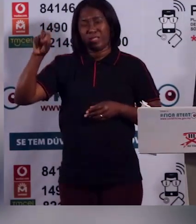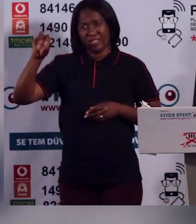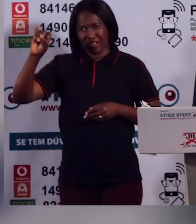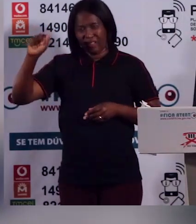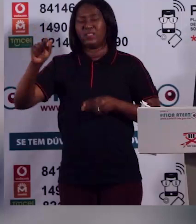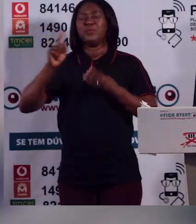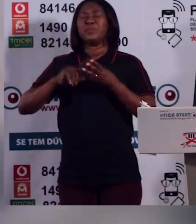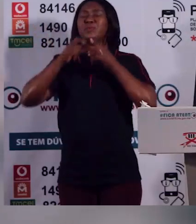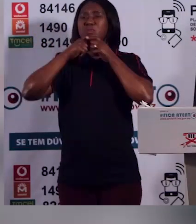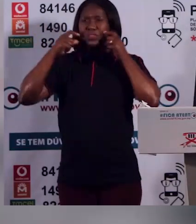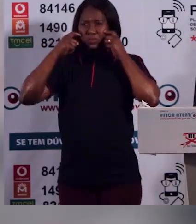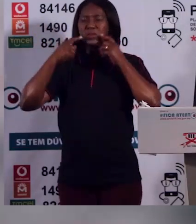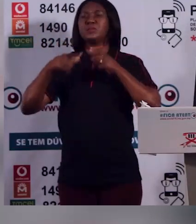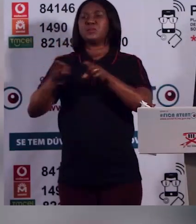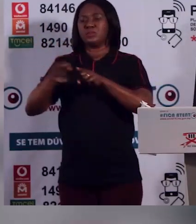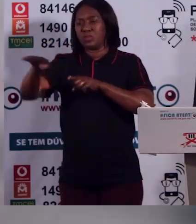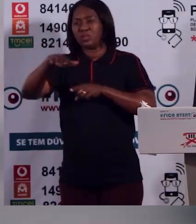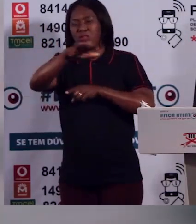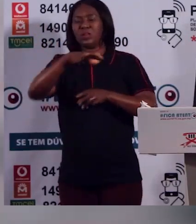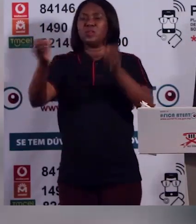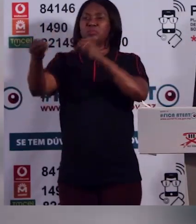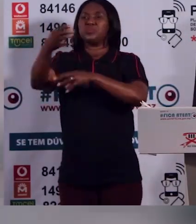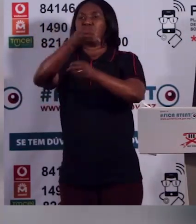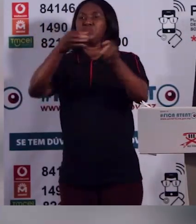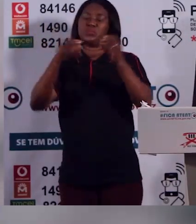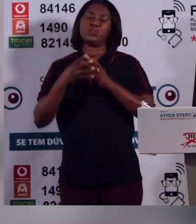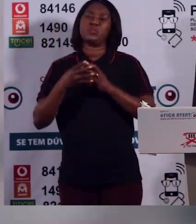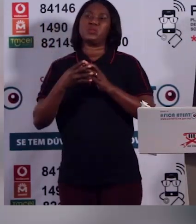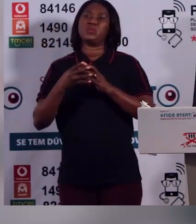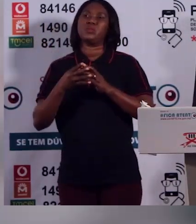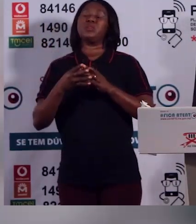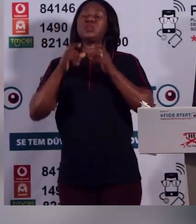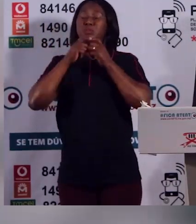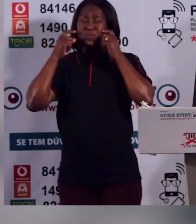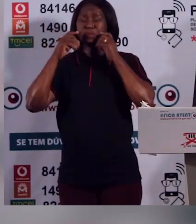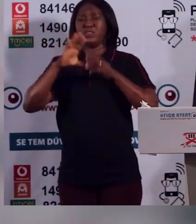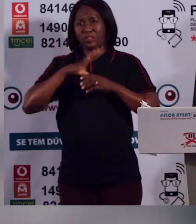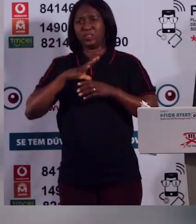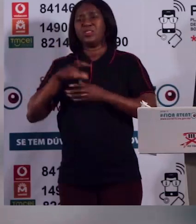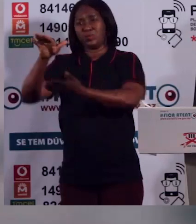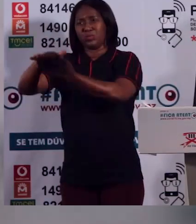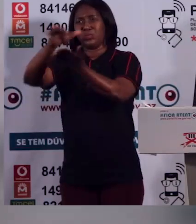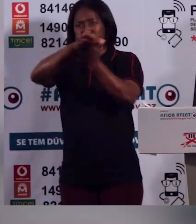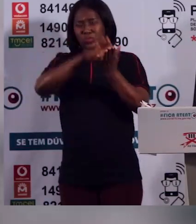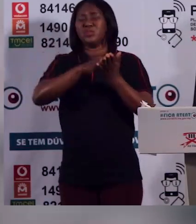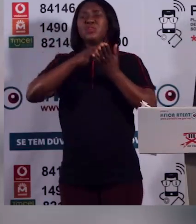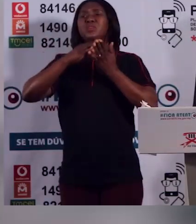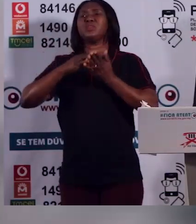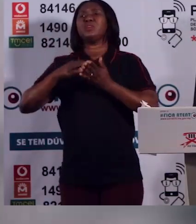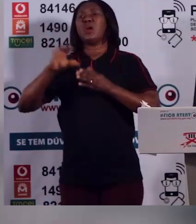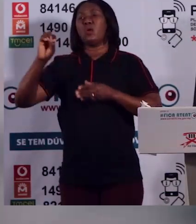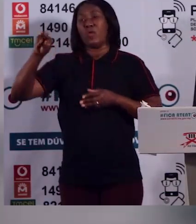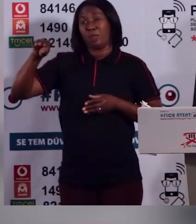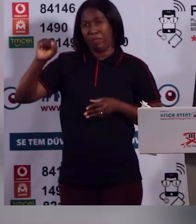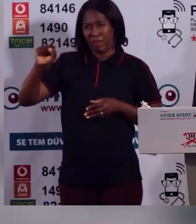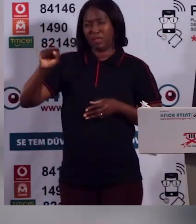sabemos, no nosso país já há áreas geográficas que registram a transmissão comunitária e, graças a esta declaração, a Organização Mundial